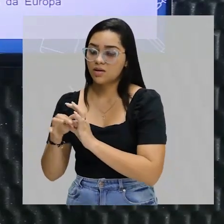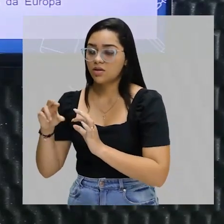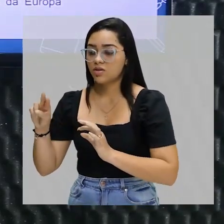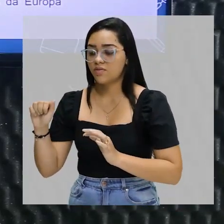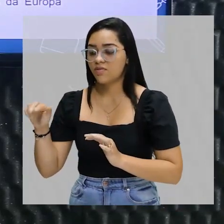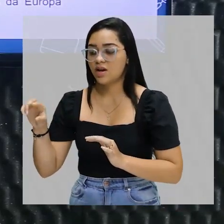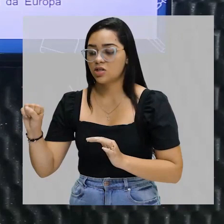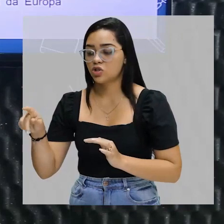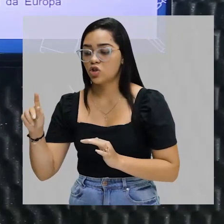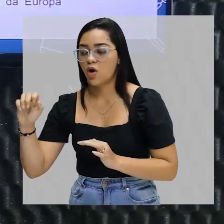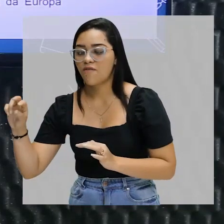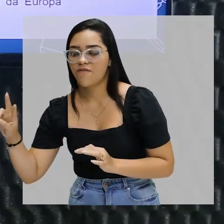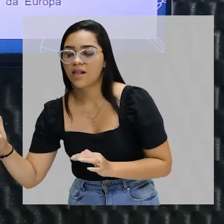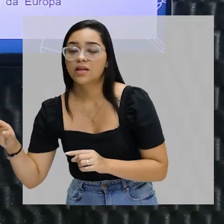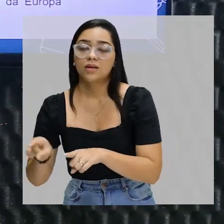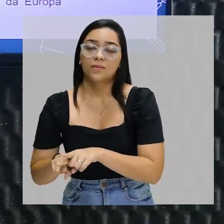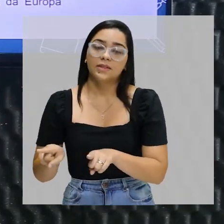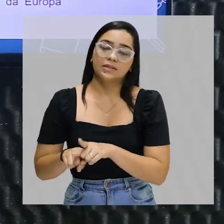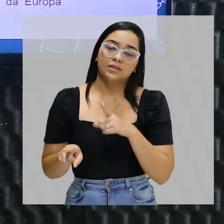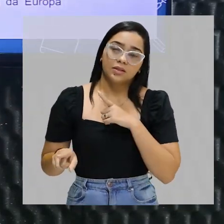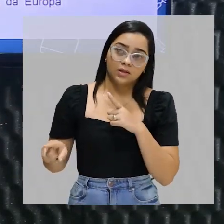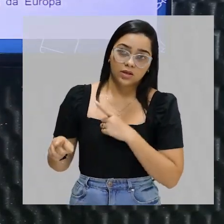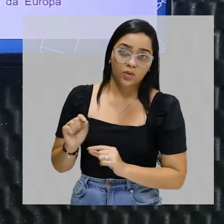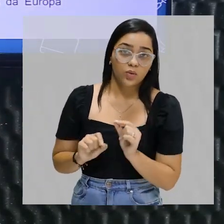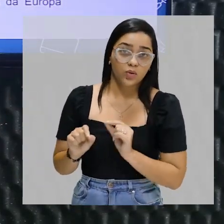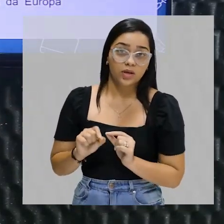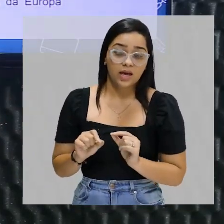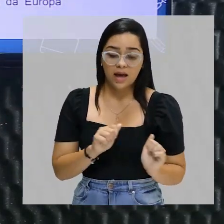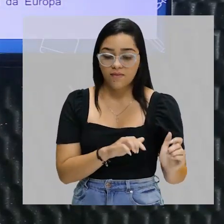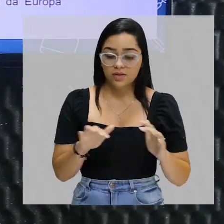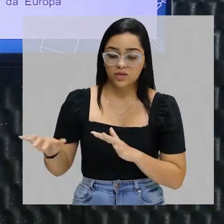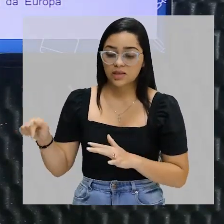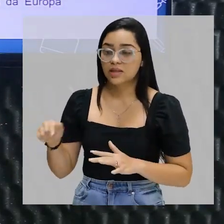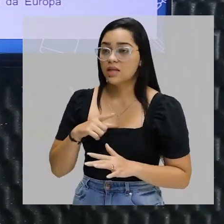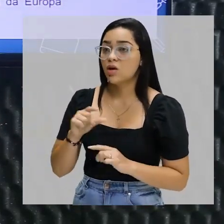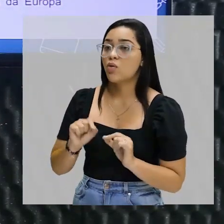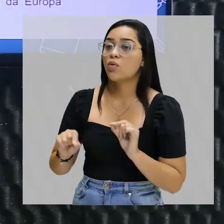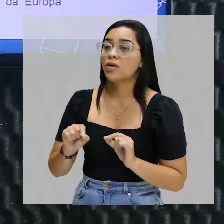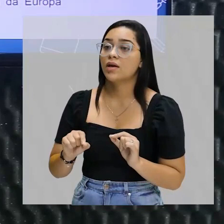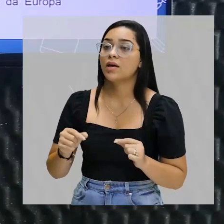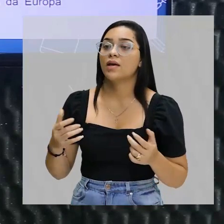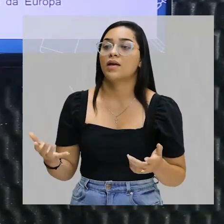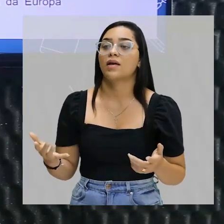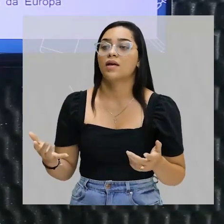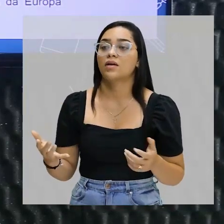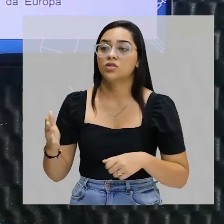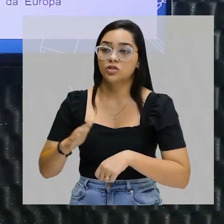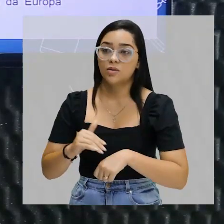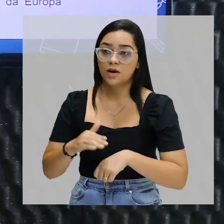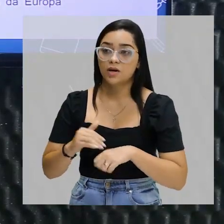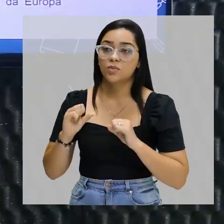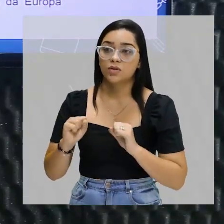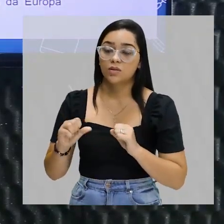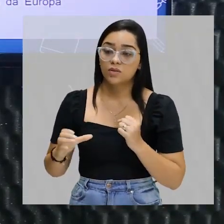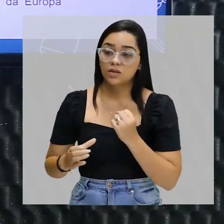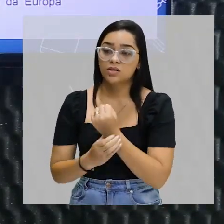Varsóvia Tá certo que numa possível intervenção capitalista um território socialista O Pacto de Varsóvia era né chamado para poder